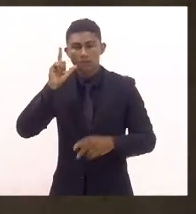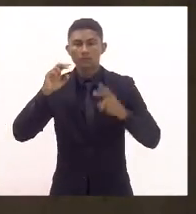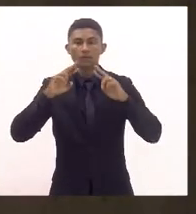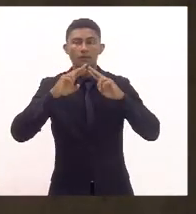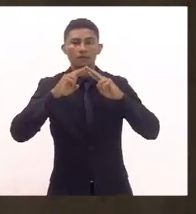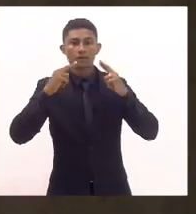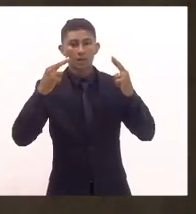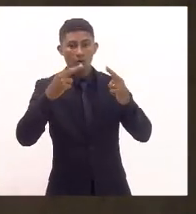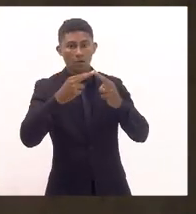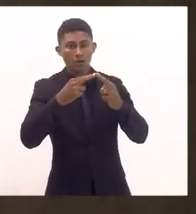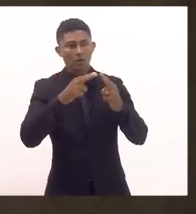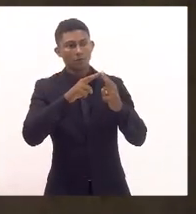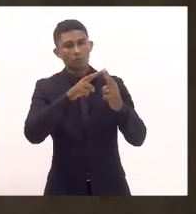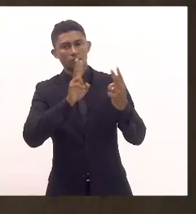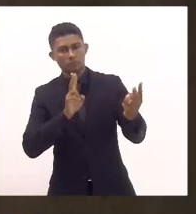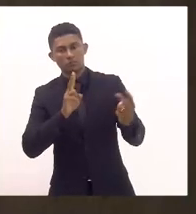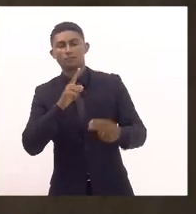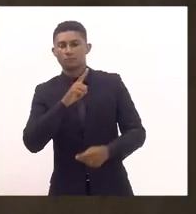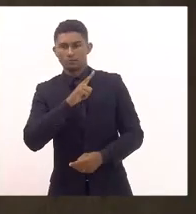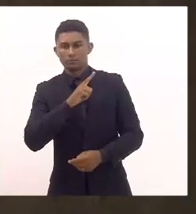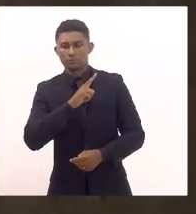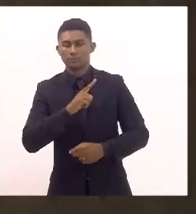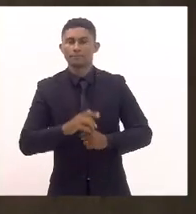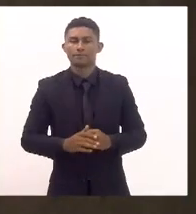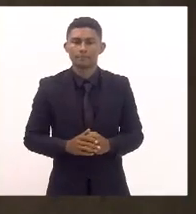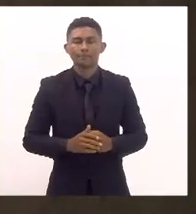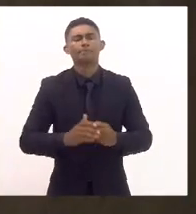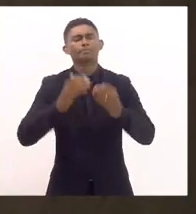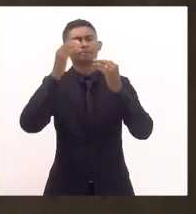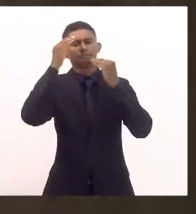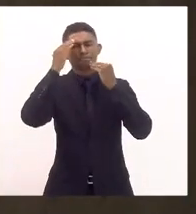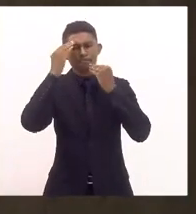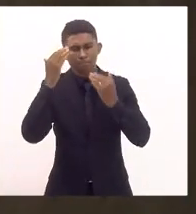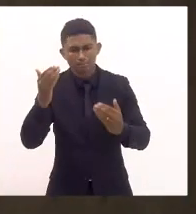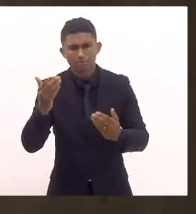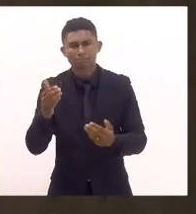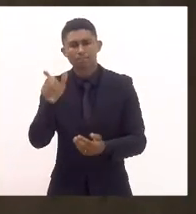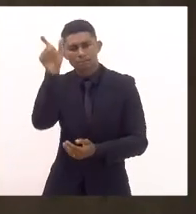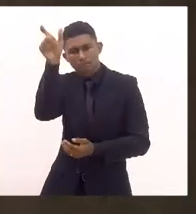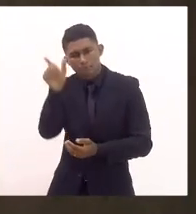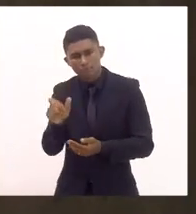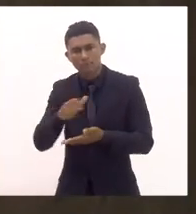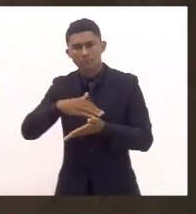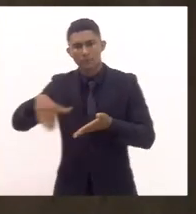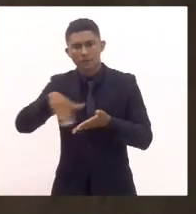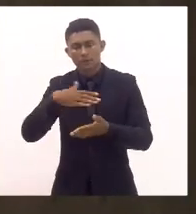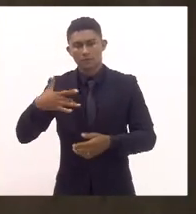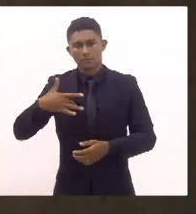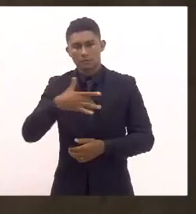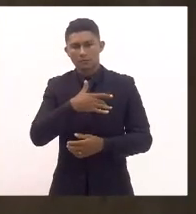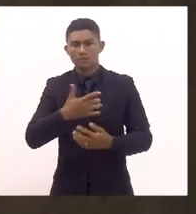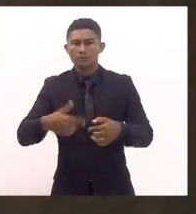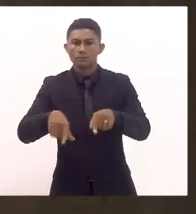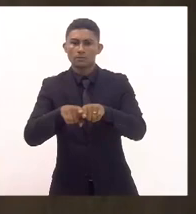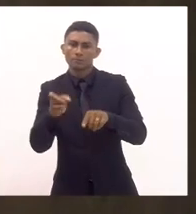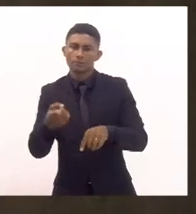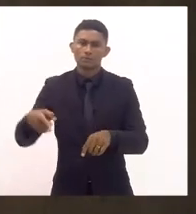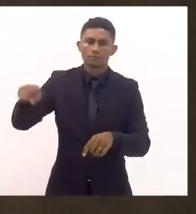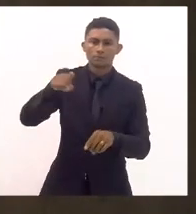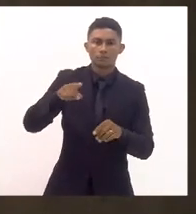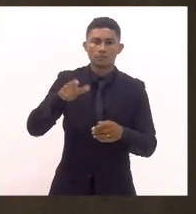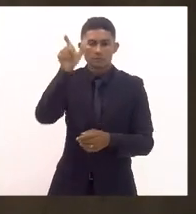reunião online E aí eu já agradeço ao secretário de saúde é o secretário da casa